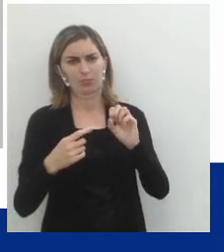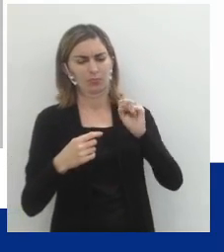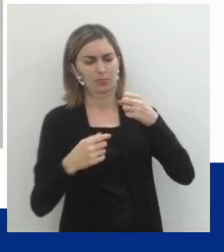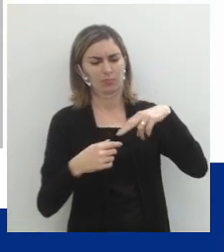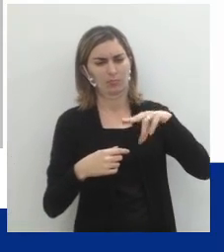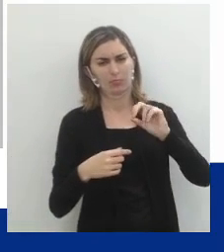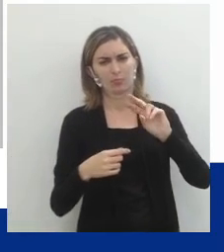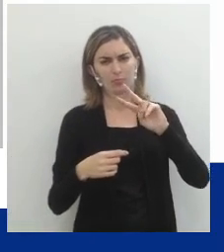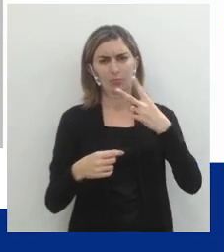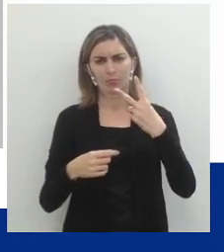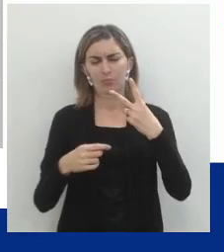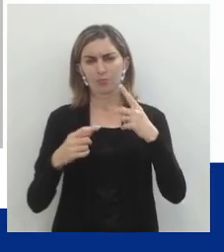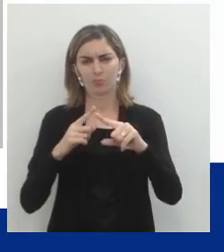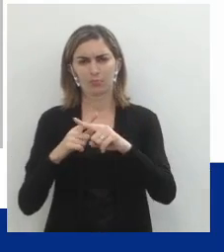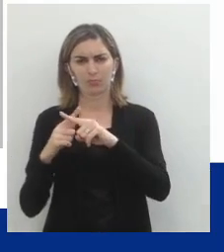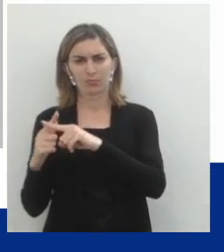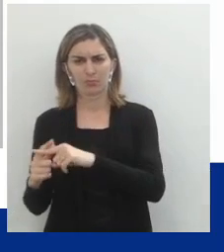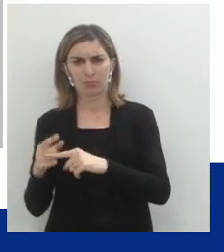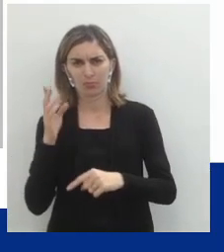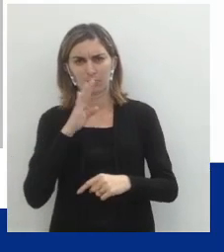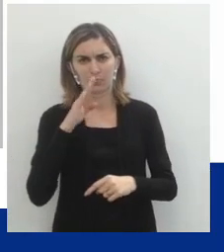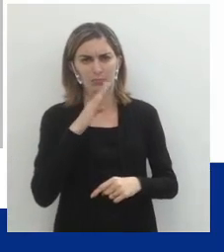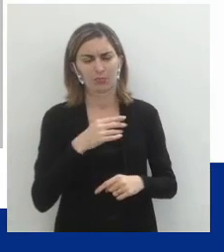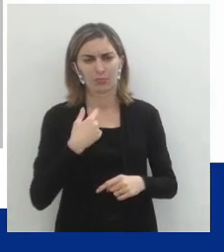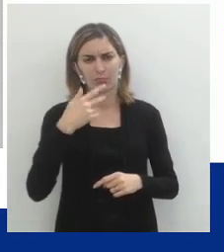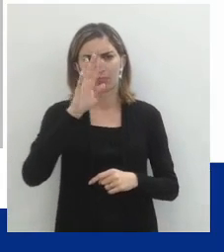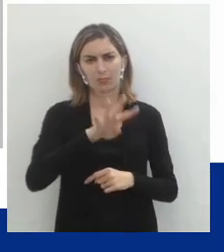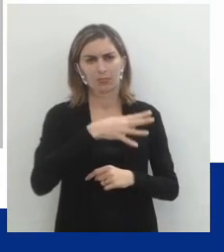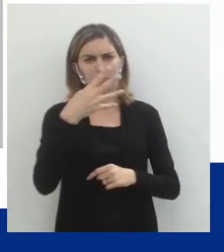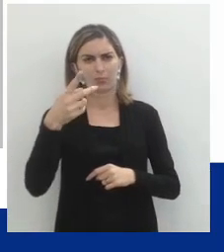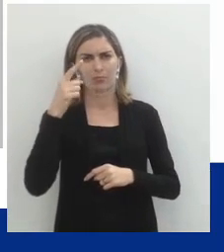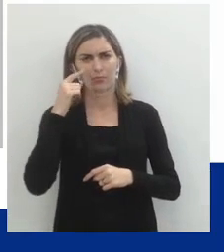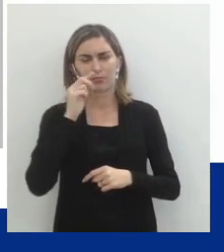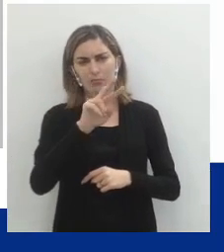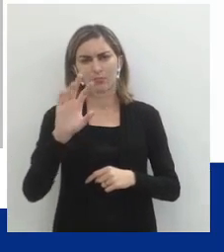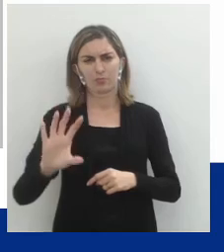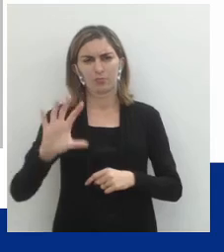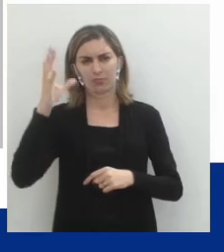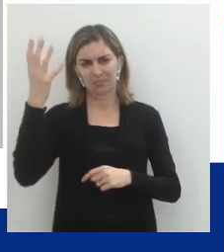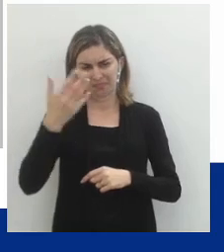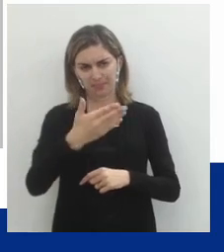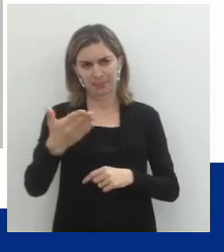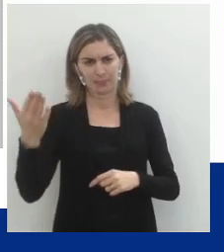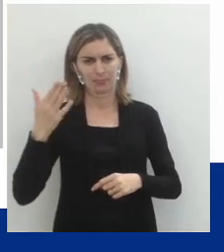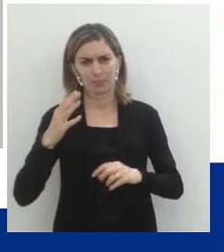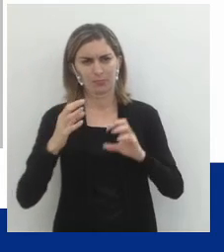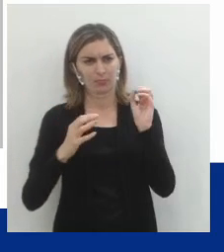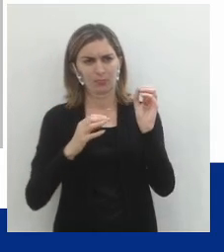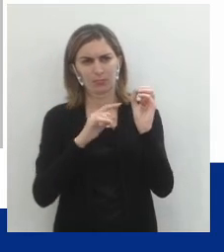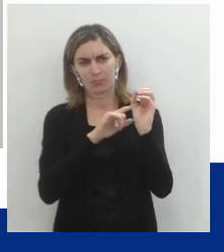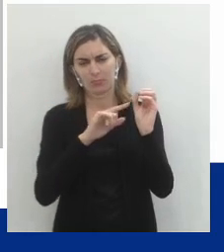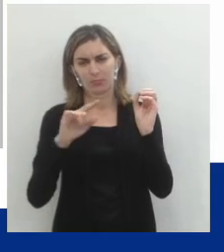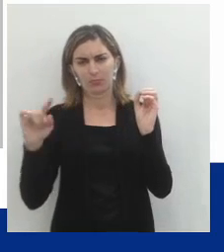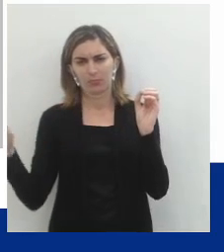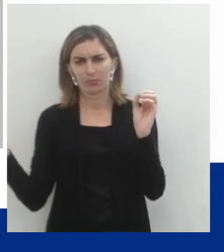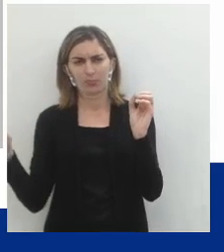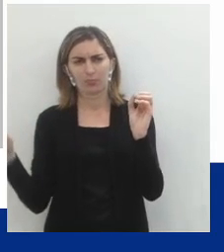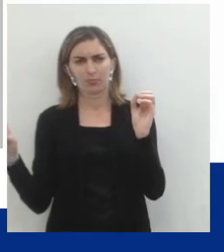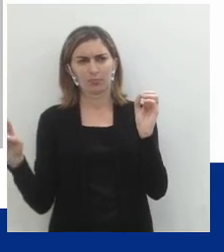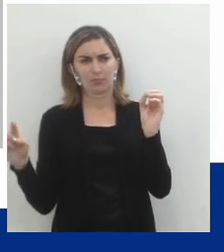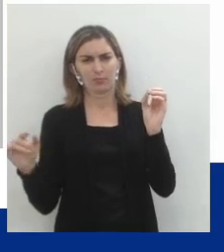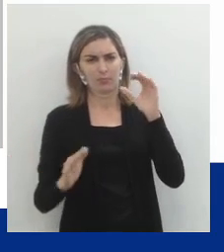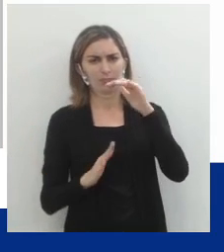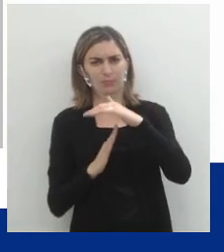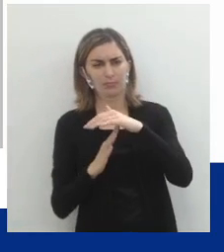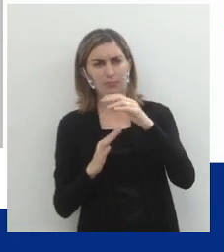de 2x. Olha que legal. Quando eu olho para o gráfico dela, olha o que acontece. O gráfico dela vai se estender do 0. Olha só, o ponto